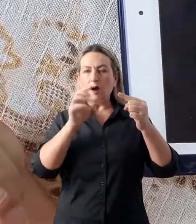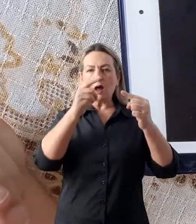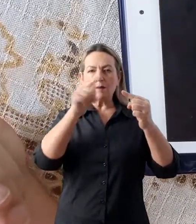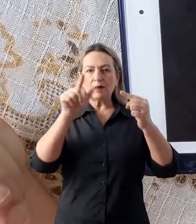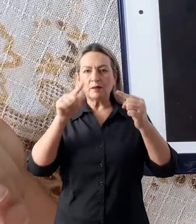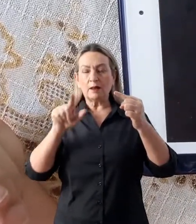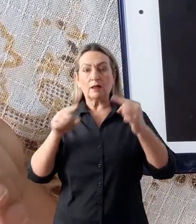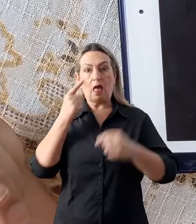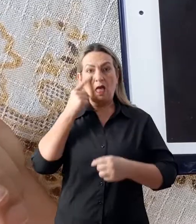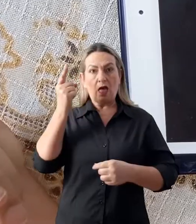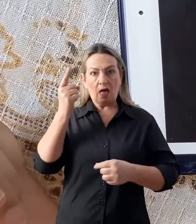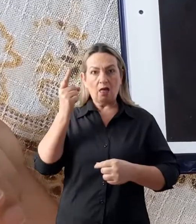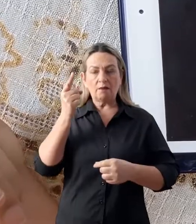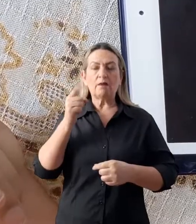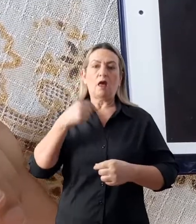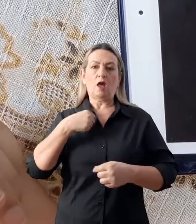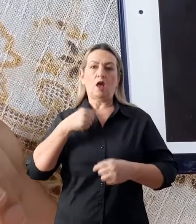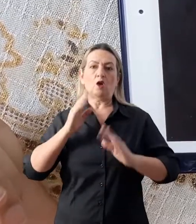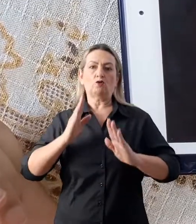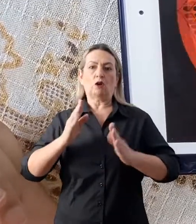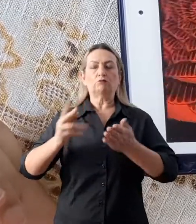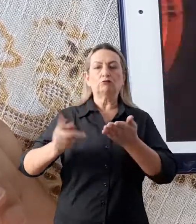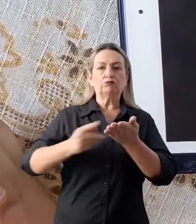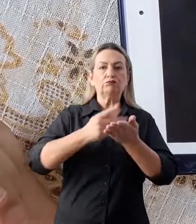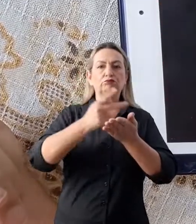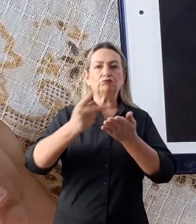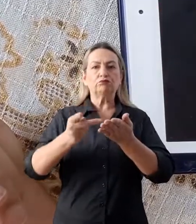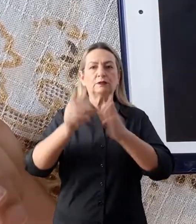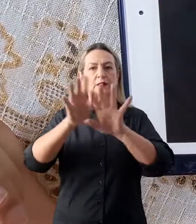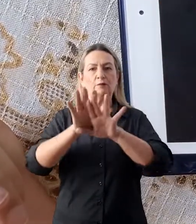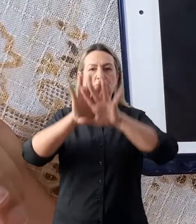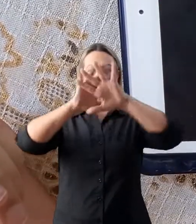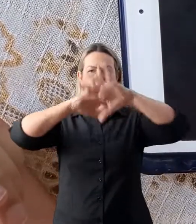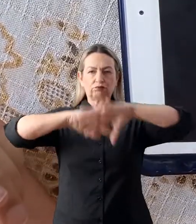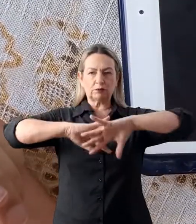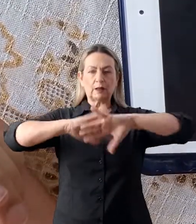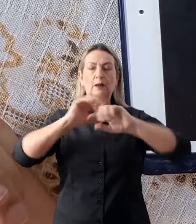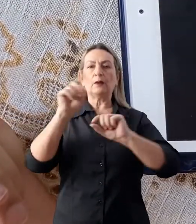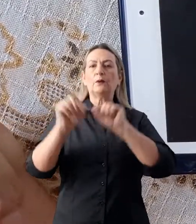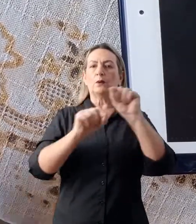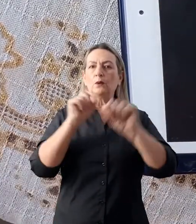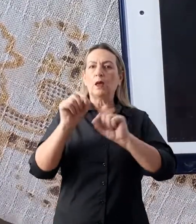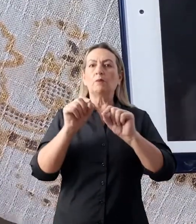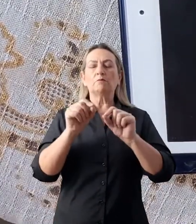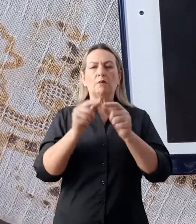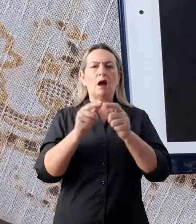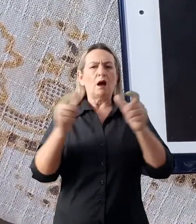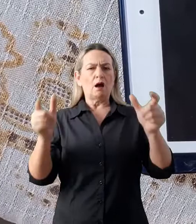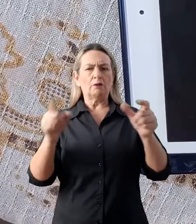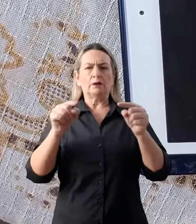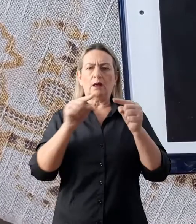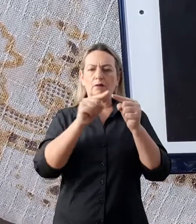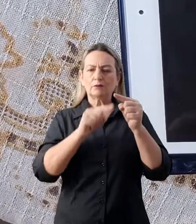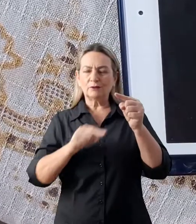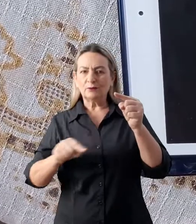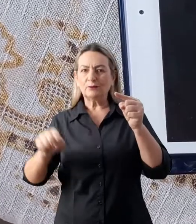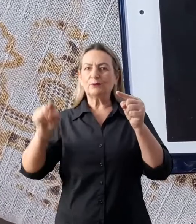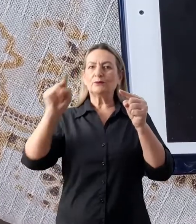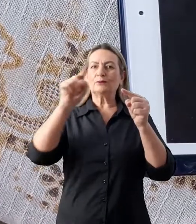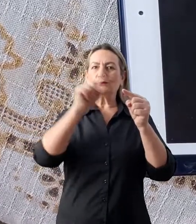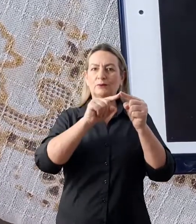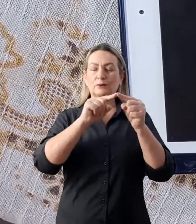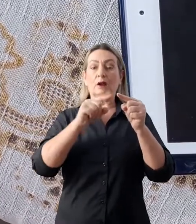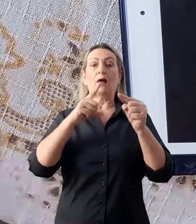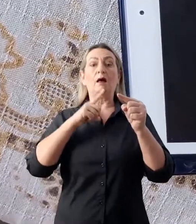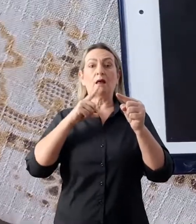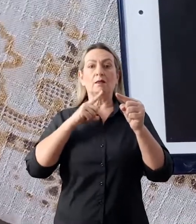são algumas que eu fiz. Então a gente percebe, né, geralmente elas são circulares, elas